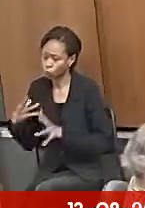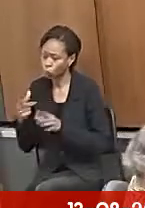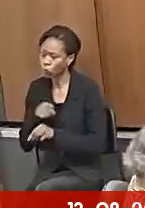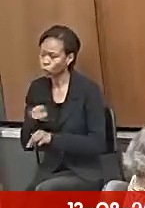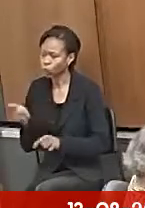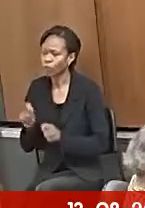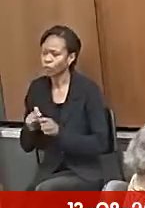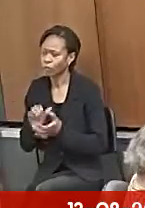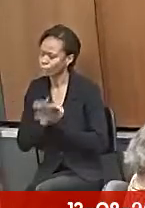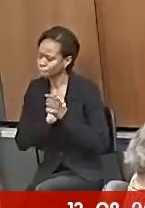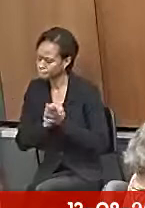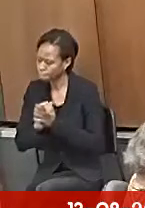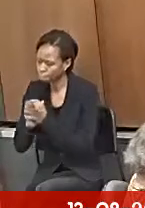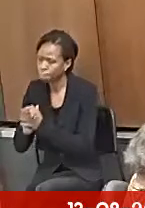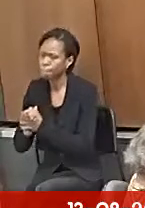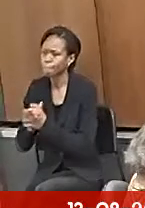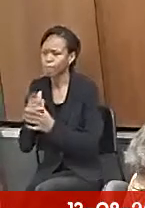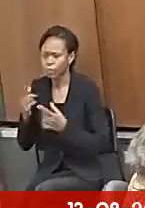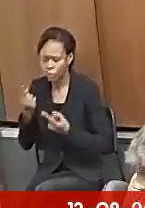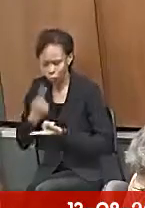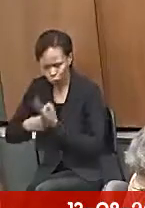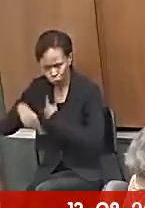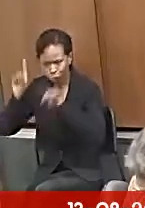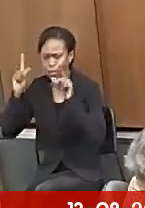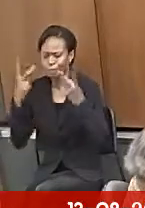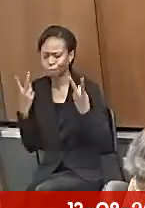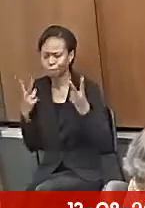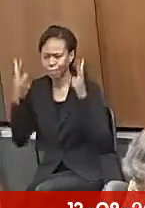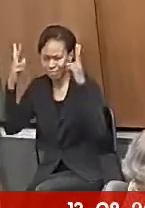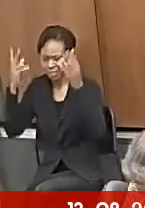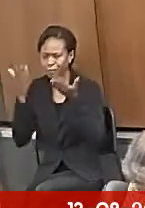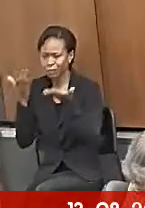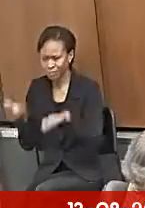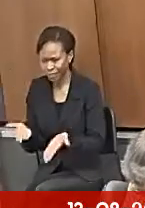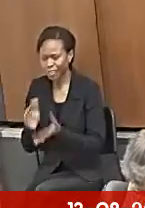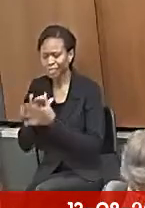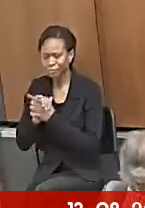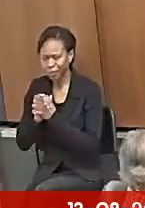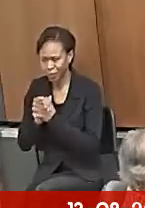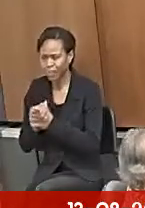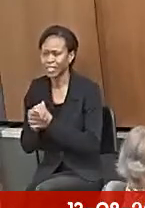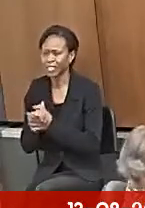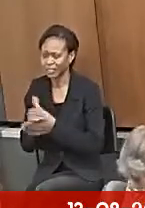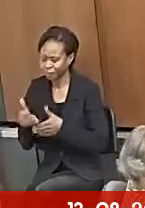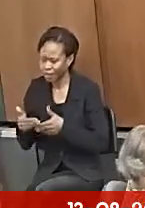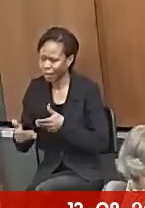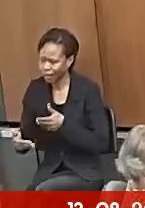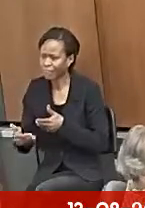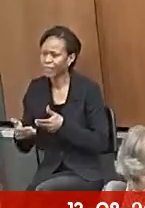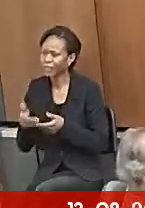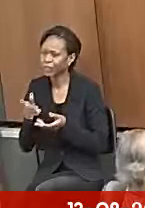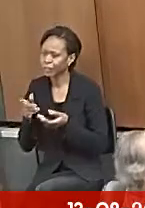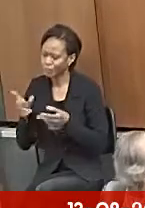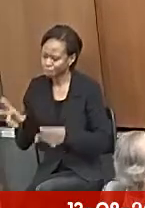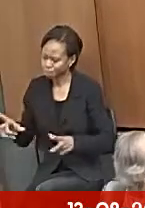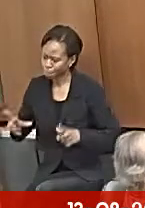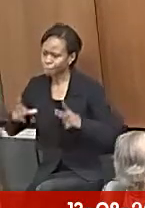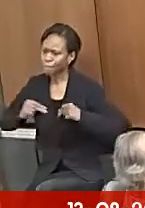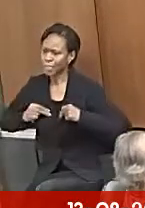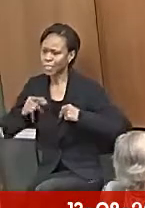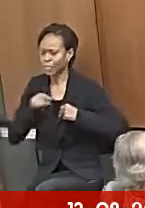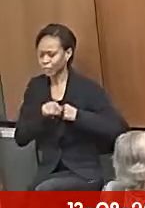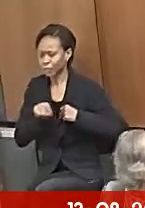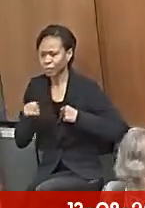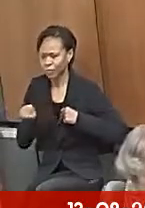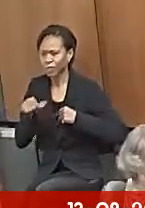parabéns sucesso em breve daqui a pouquinho você vai receber essa comissão os votos merecidos de congratulação